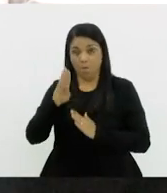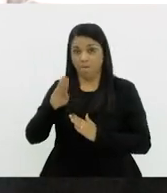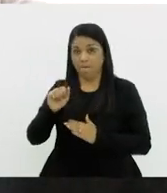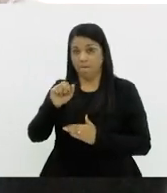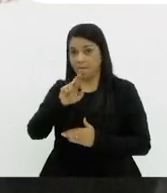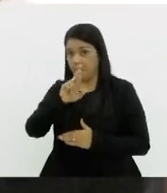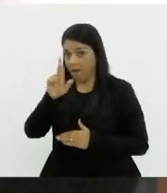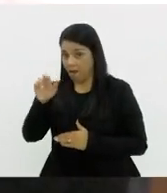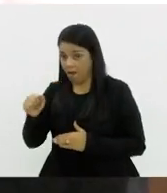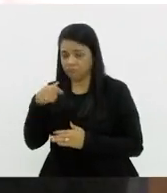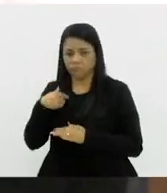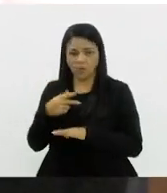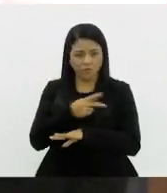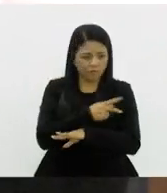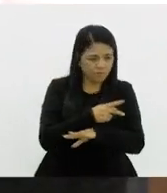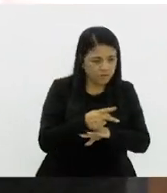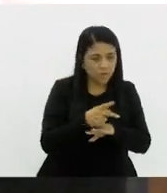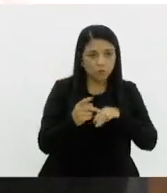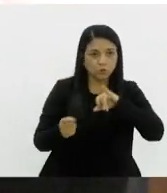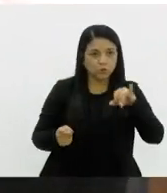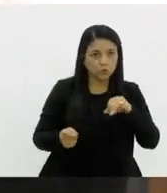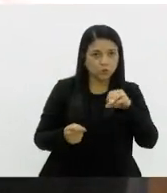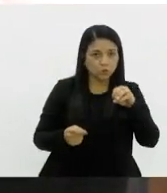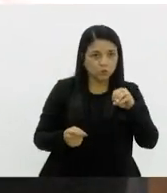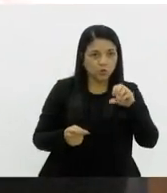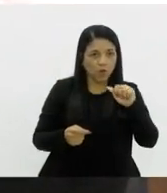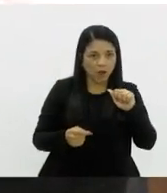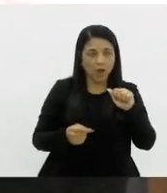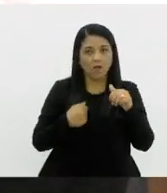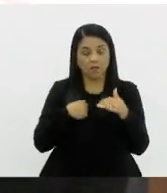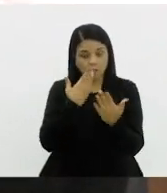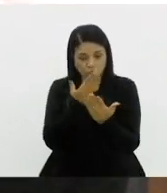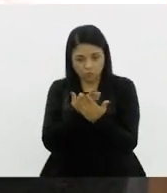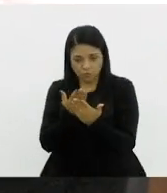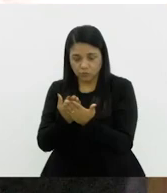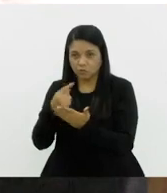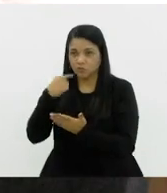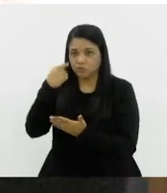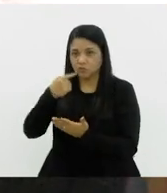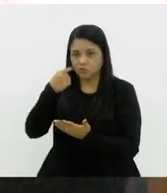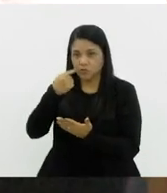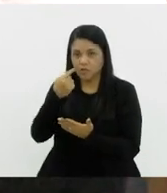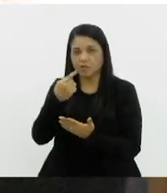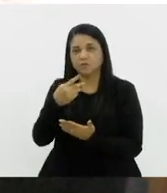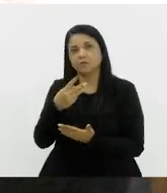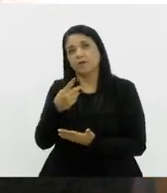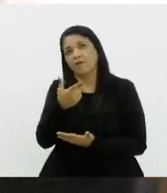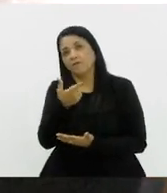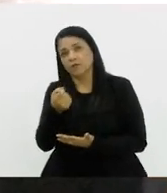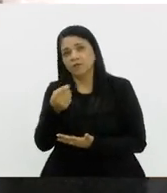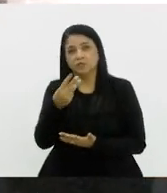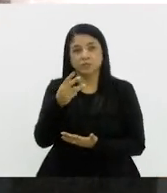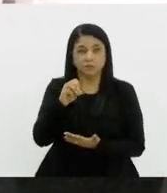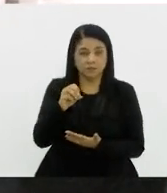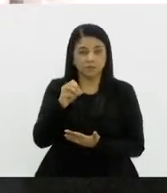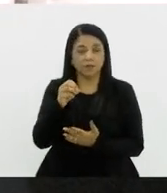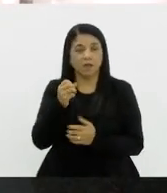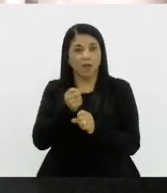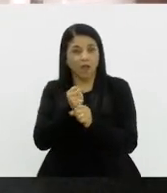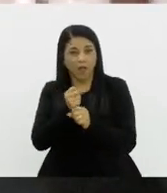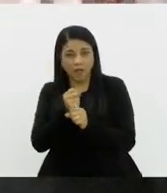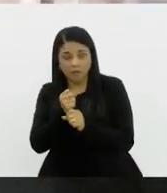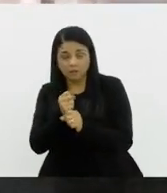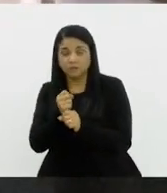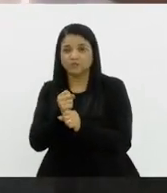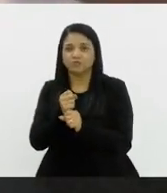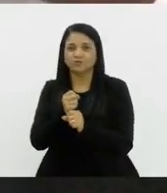alguns dias e fiquei, gente, como estudante do direito, já há 20, 30 anos do direito ambiental, eu fiquei perplexo